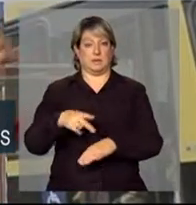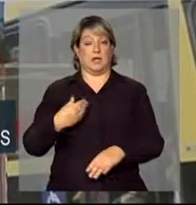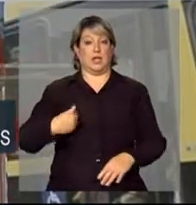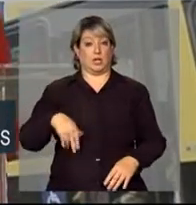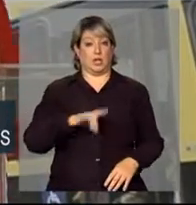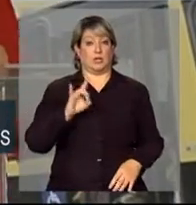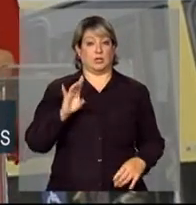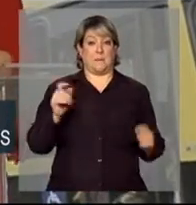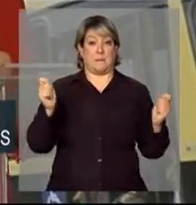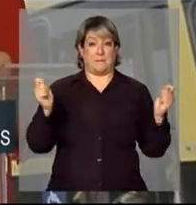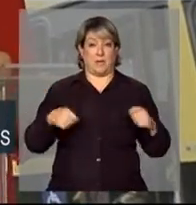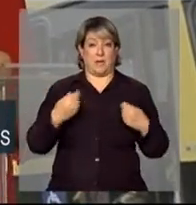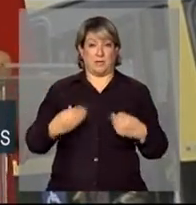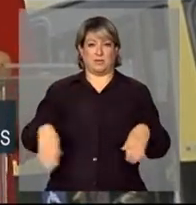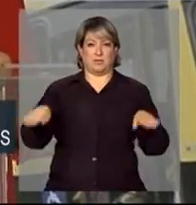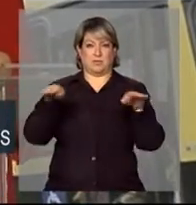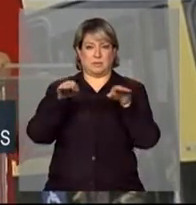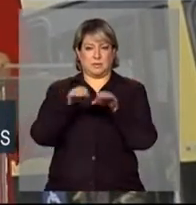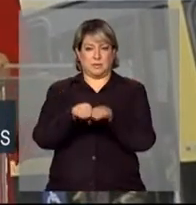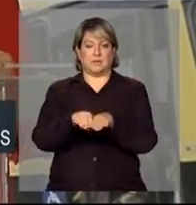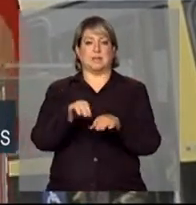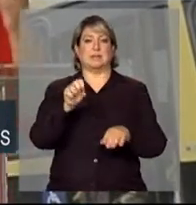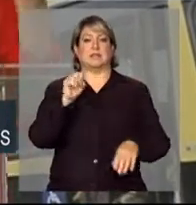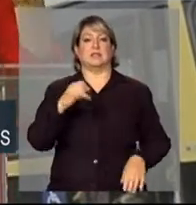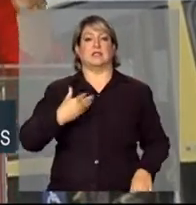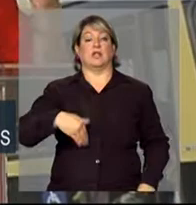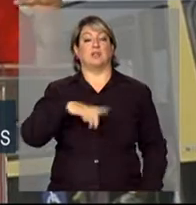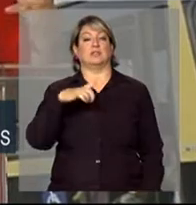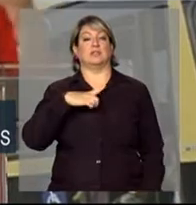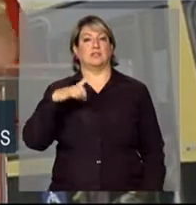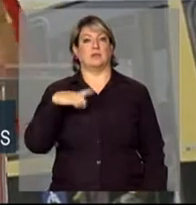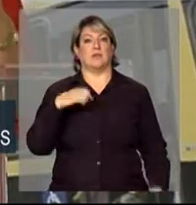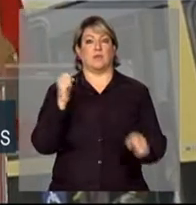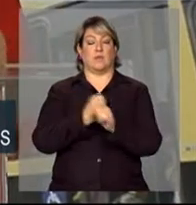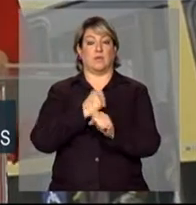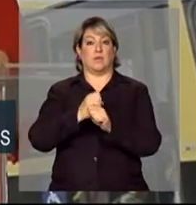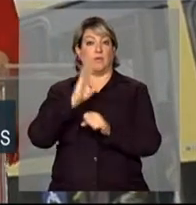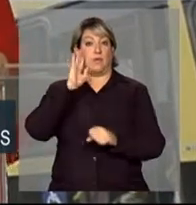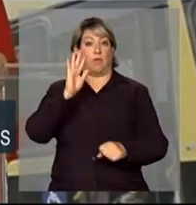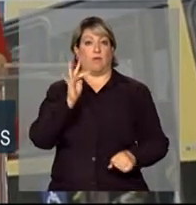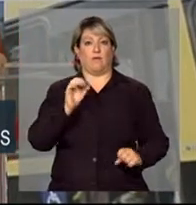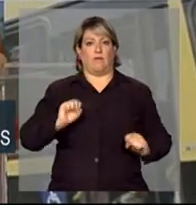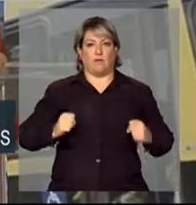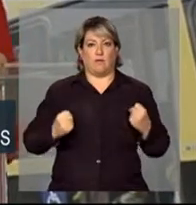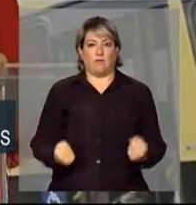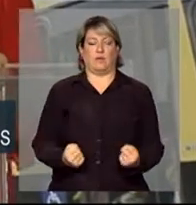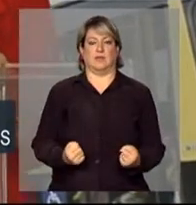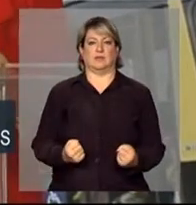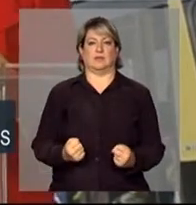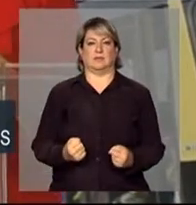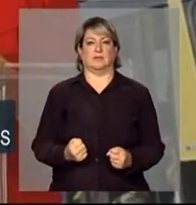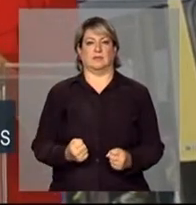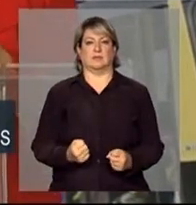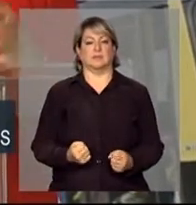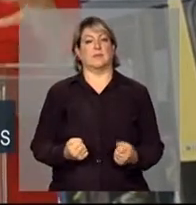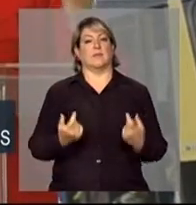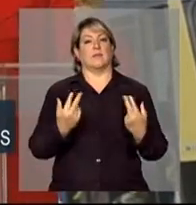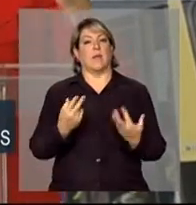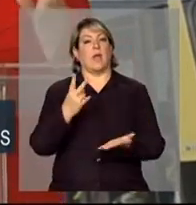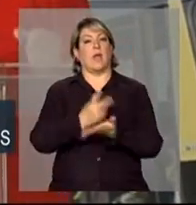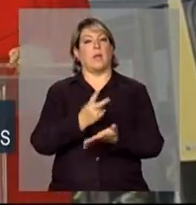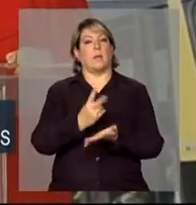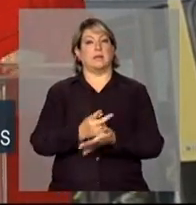competitivos se nós tivermos uma infraestrutura forte. e, ao mesmo tempo,